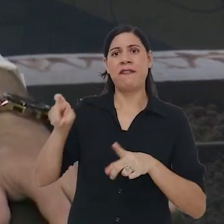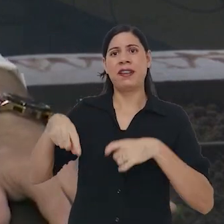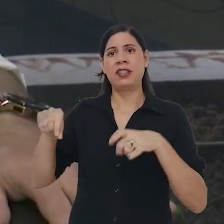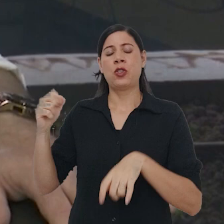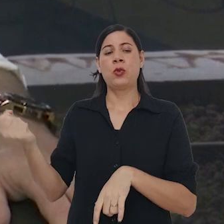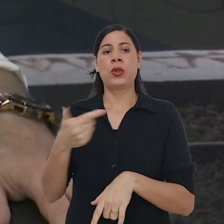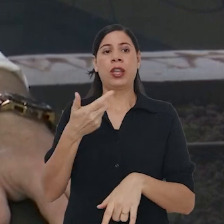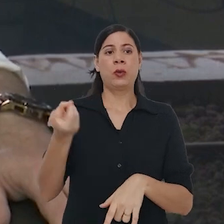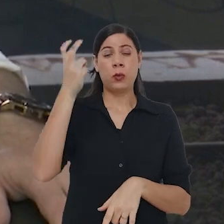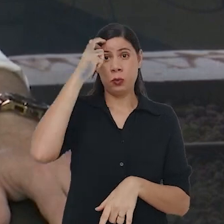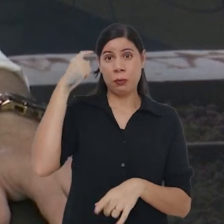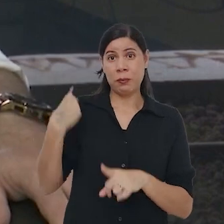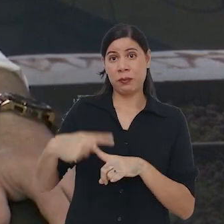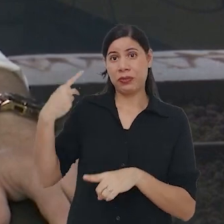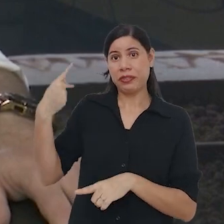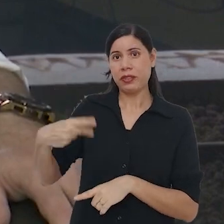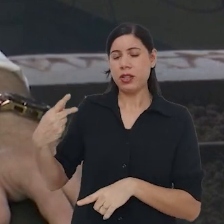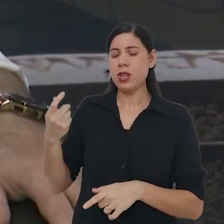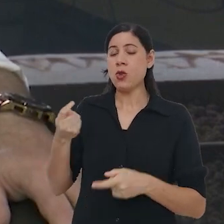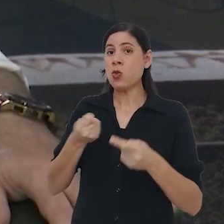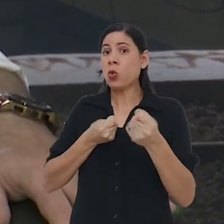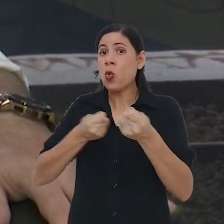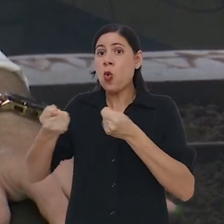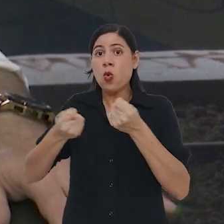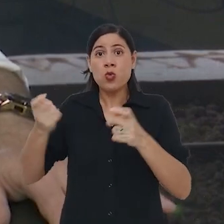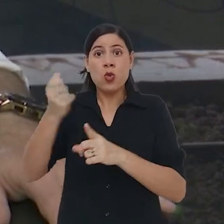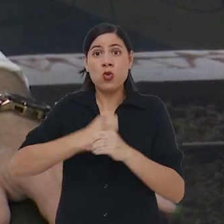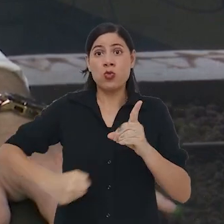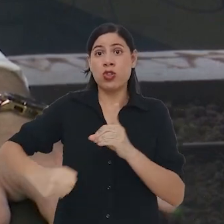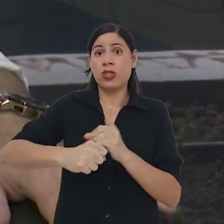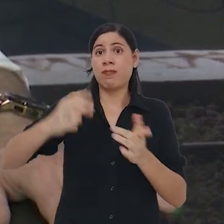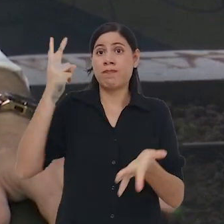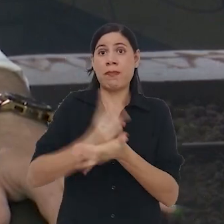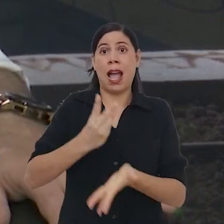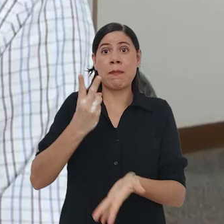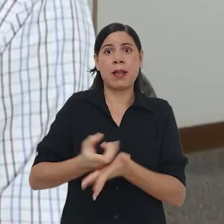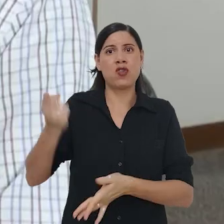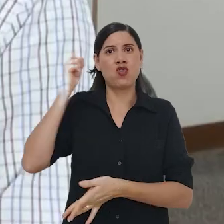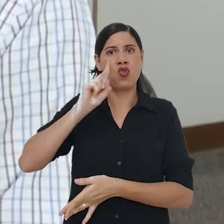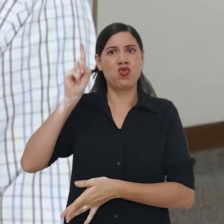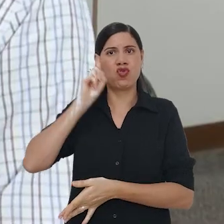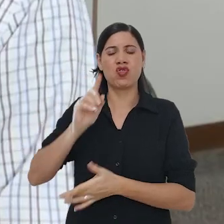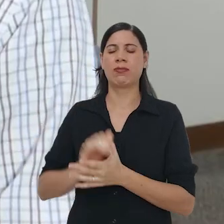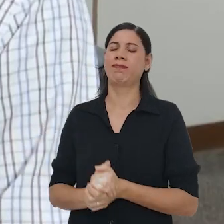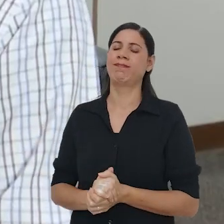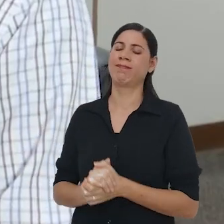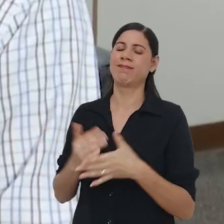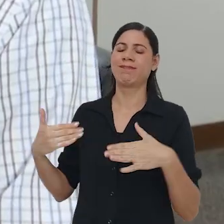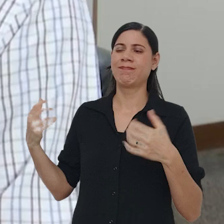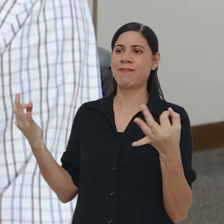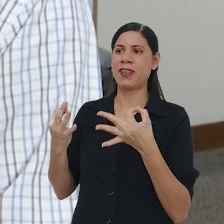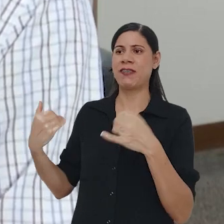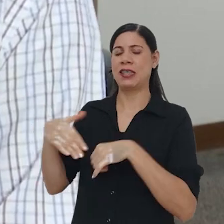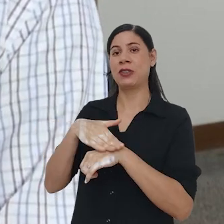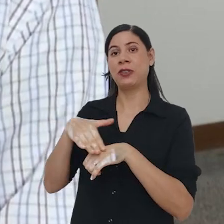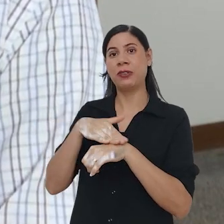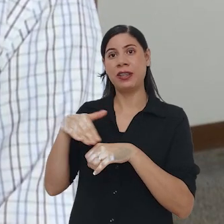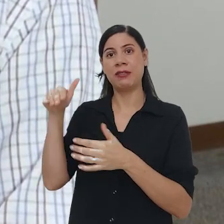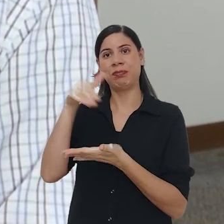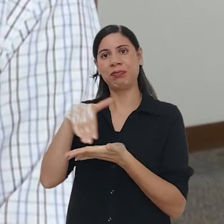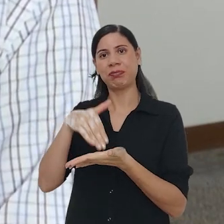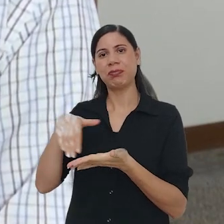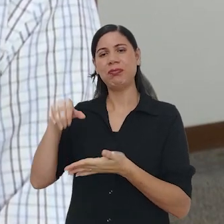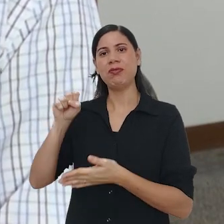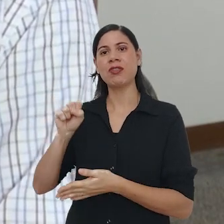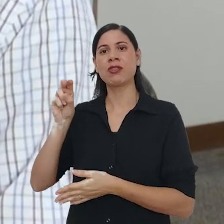que de Cultura, porque aqui o controle social é diário e permanente. Perfeito, nós conversamos com o subsecretário